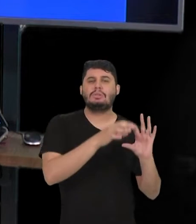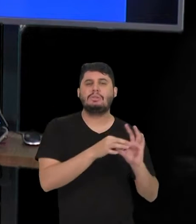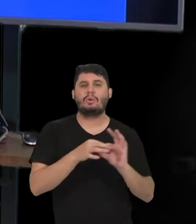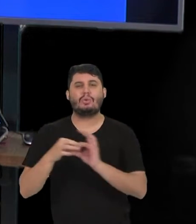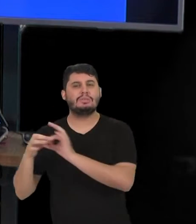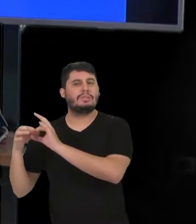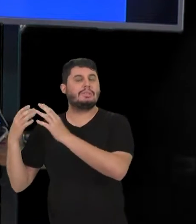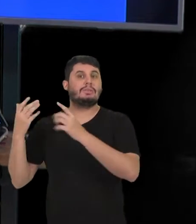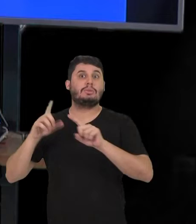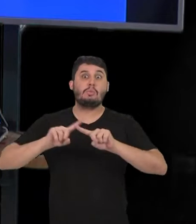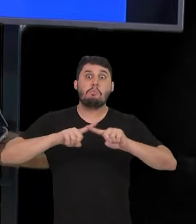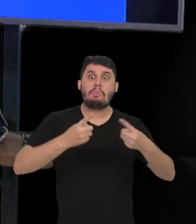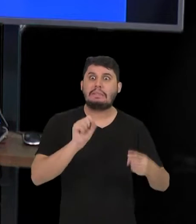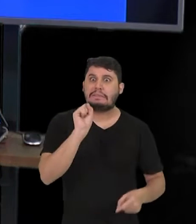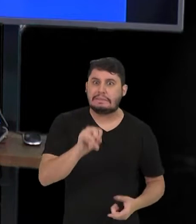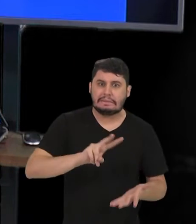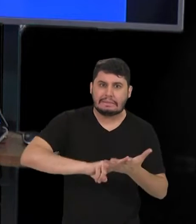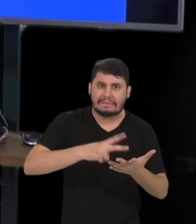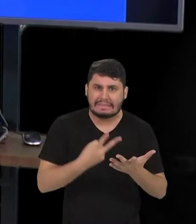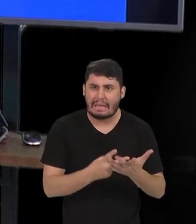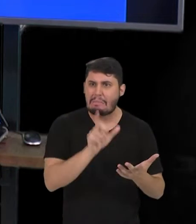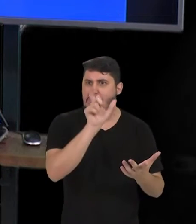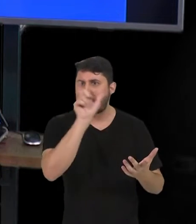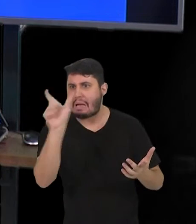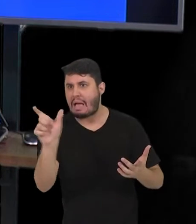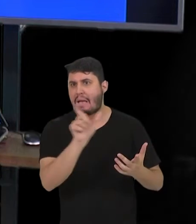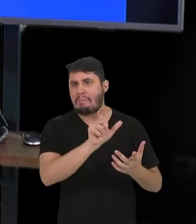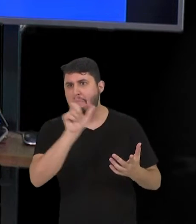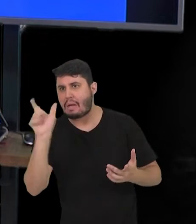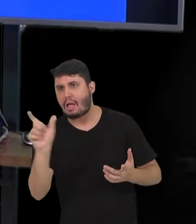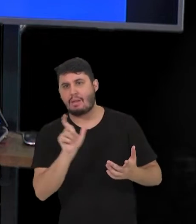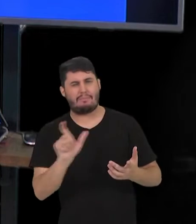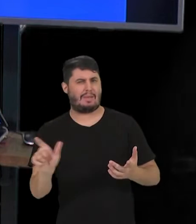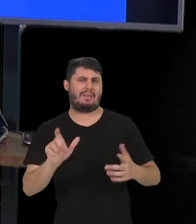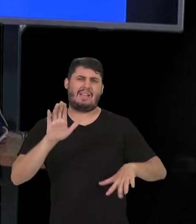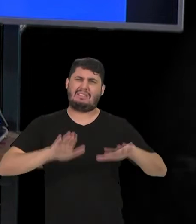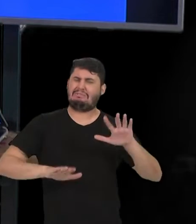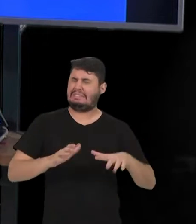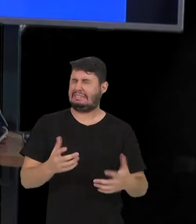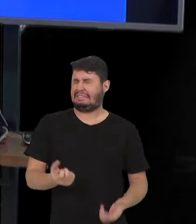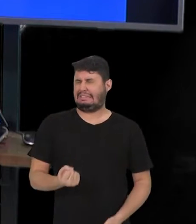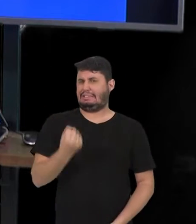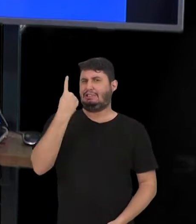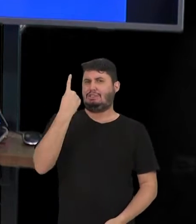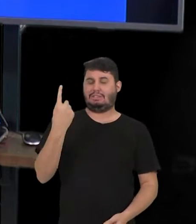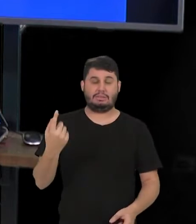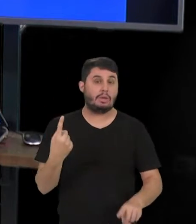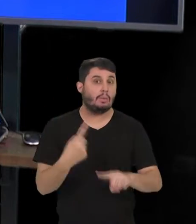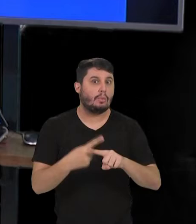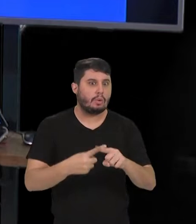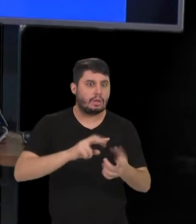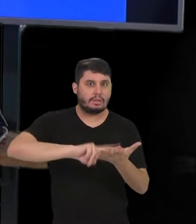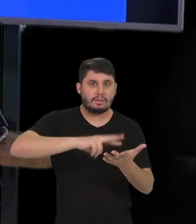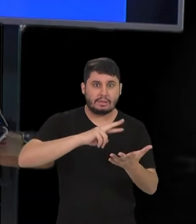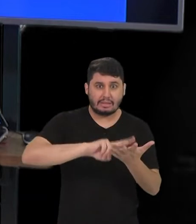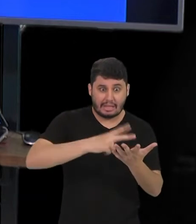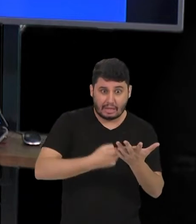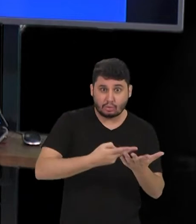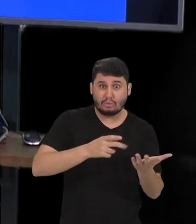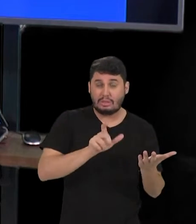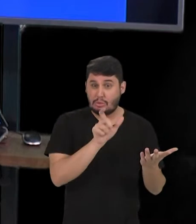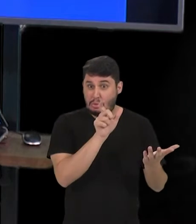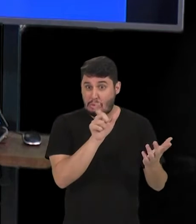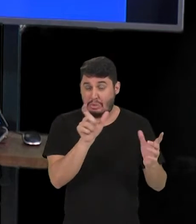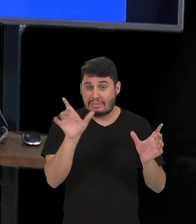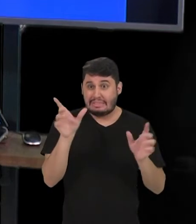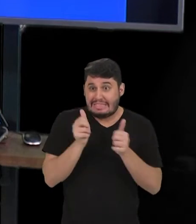chata, a letra fica bizarra. Meu Deus do céu, a música é tão bonita com uma letra tão boba, porque tradução não pode ser levada a sério porque você tem que